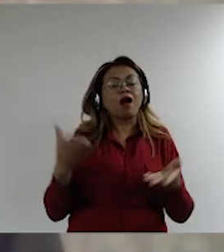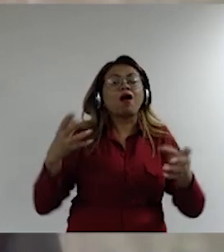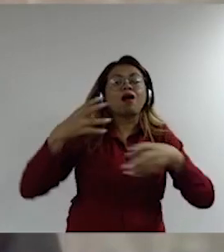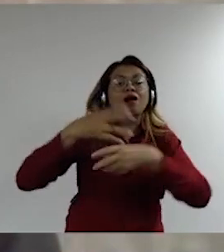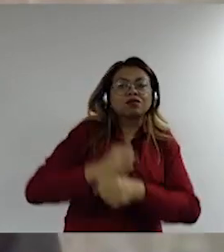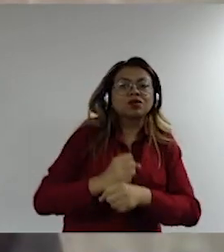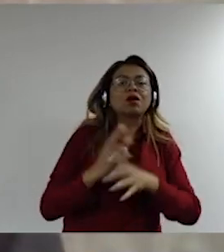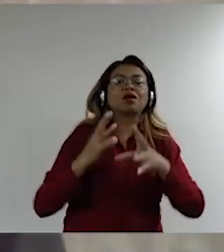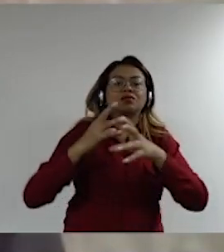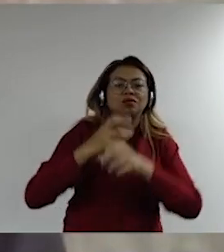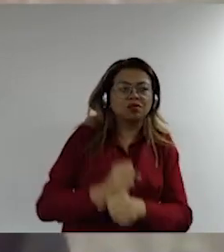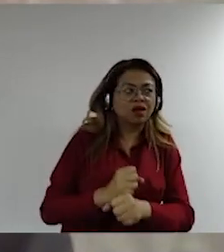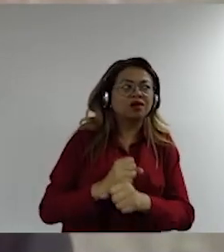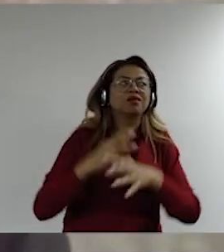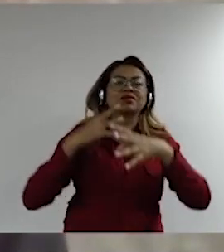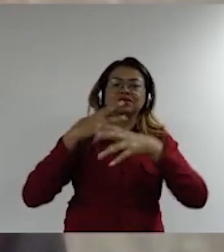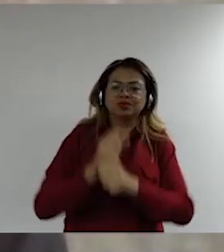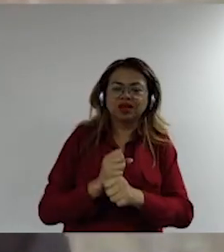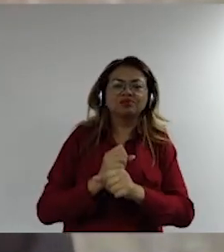e somar